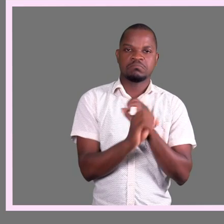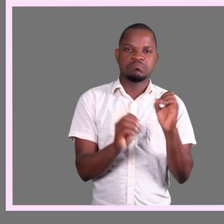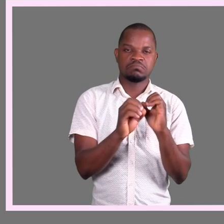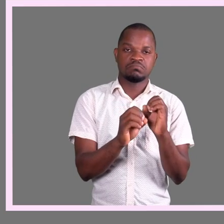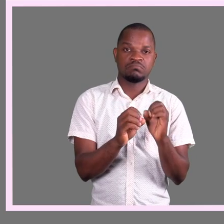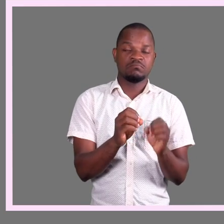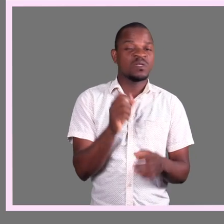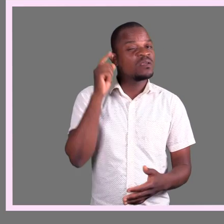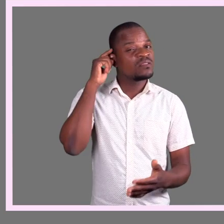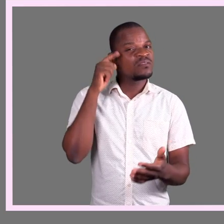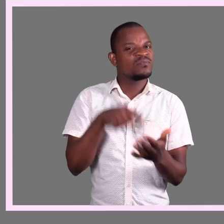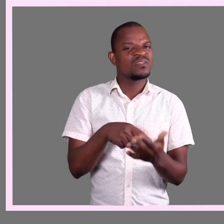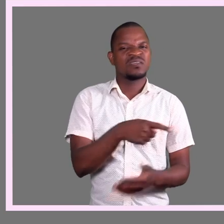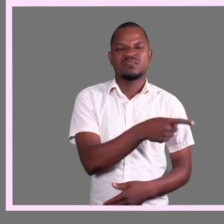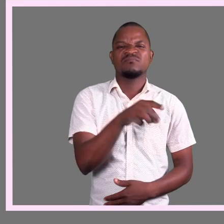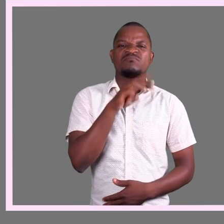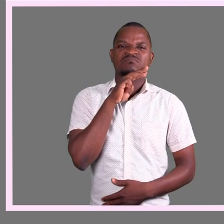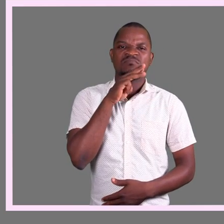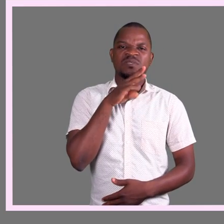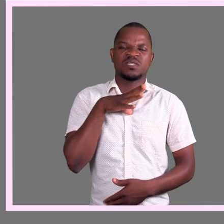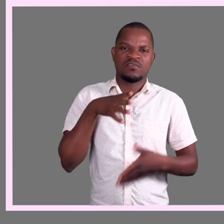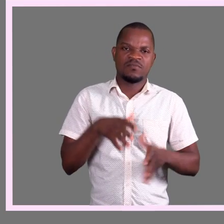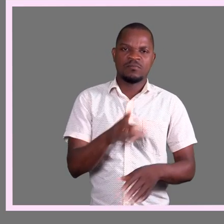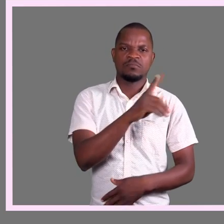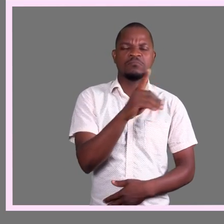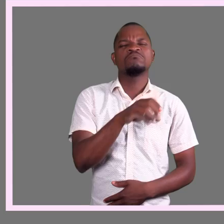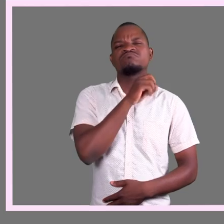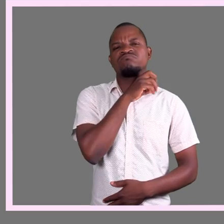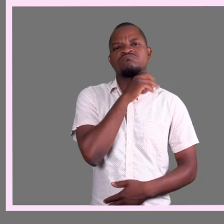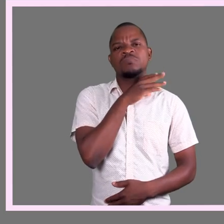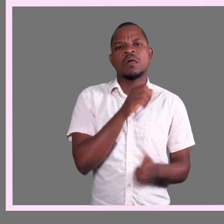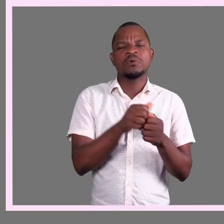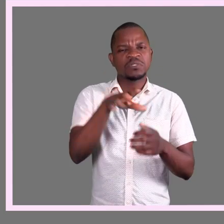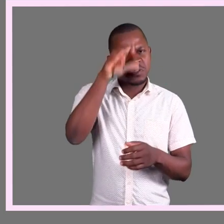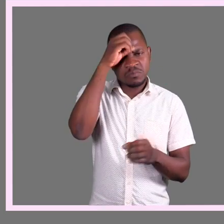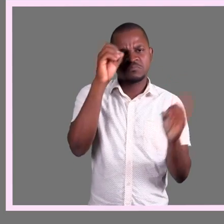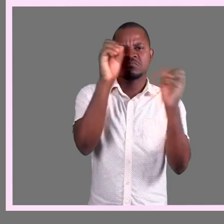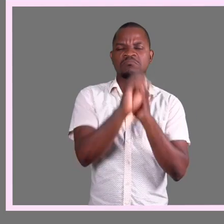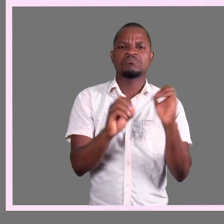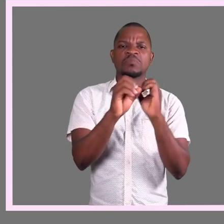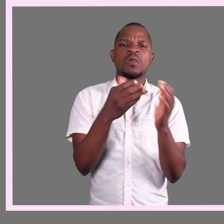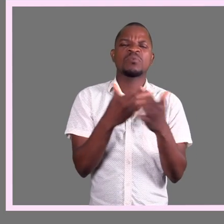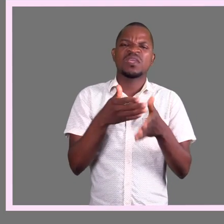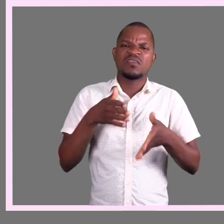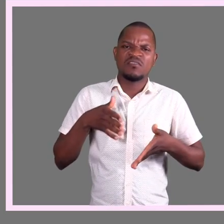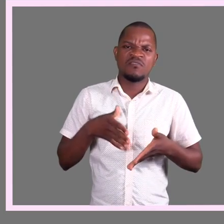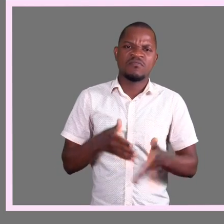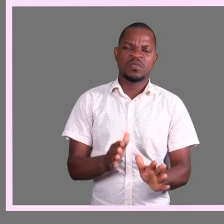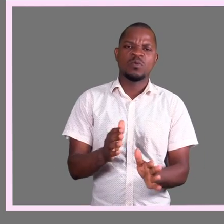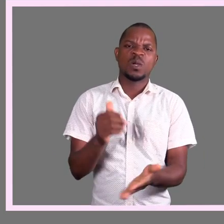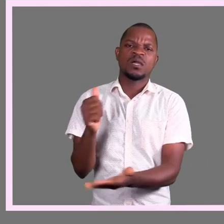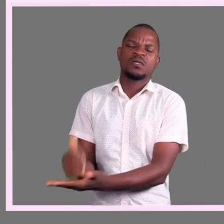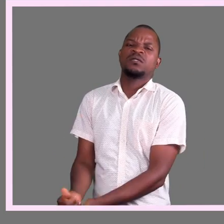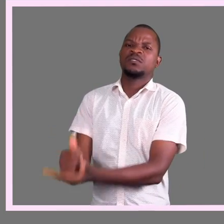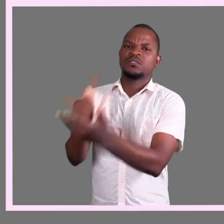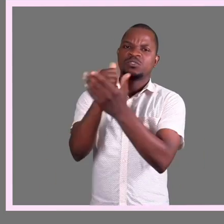de crianças com deficiência que dizem não entender porquê seus filhos não beneficiam do apoio do Instituto